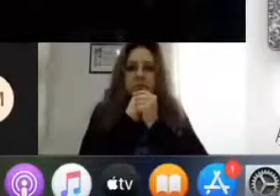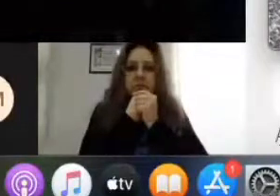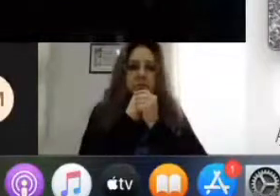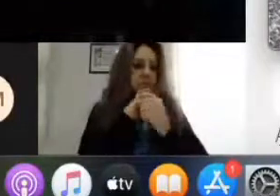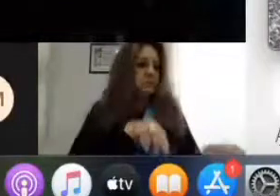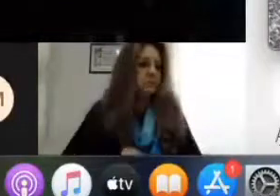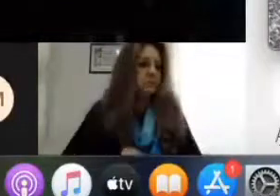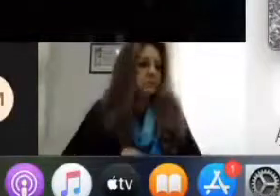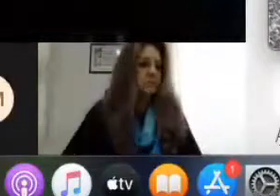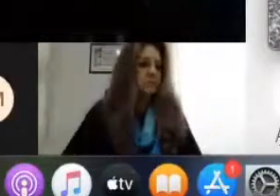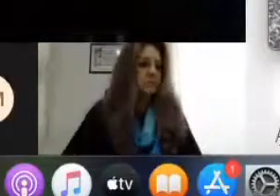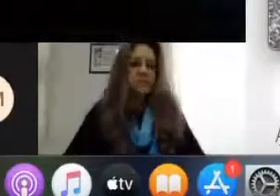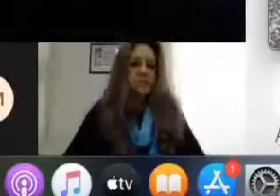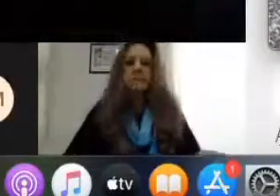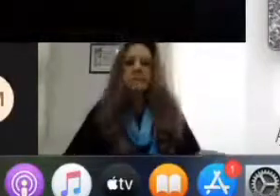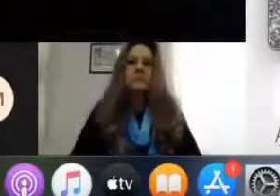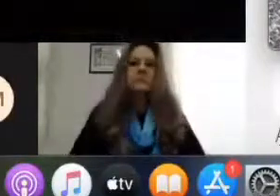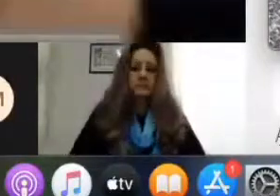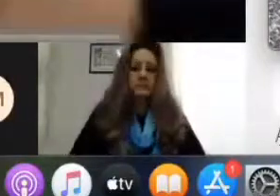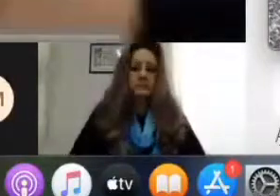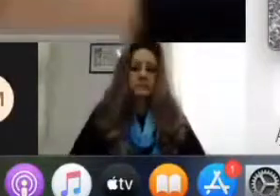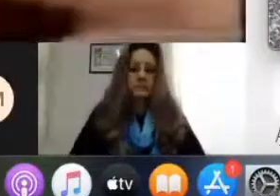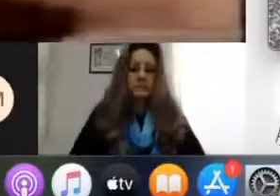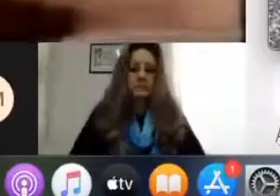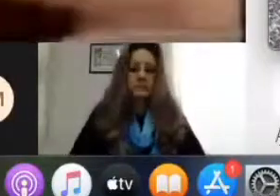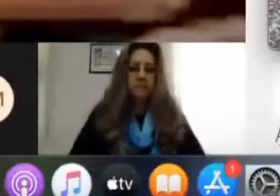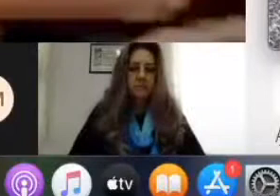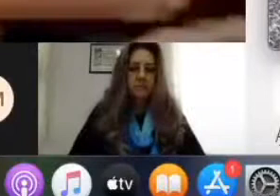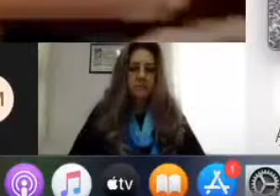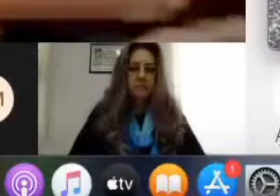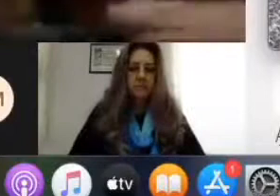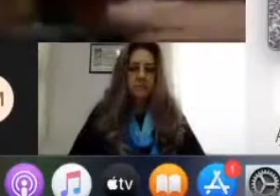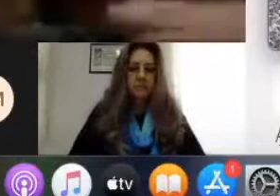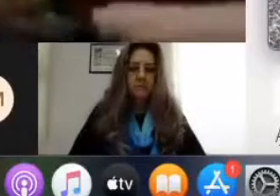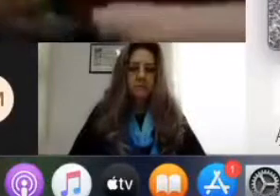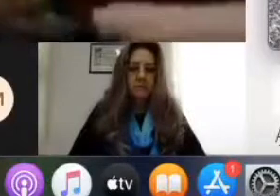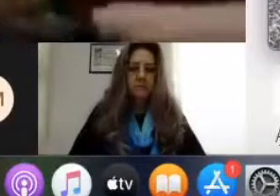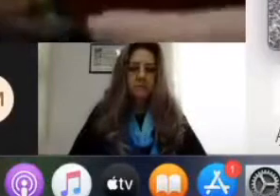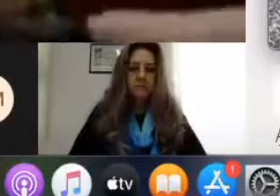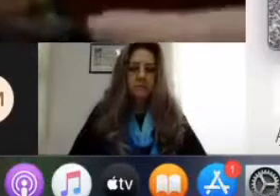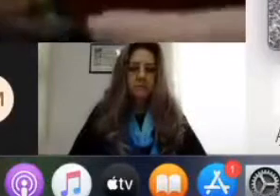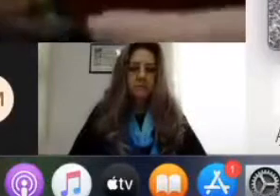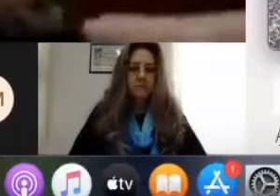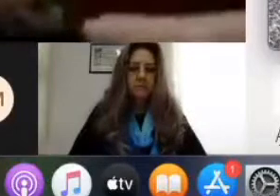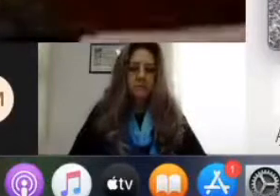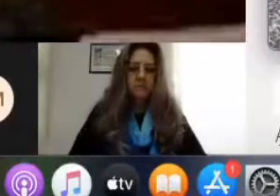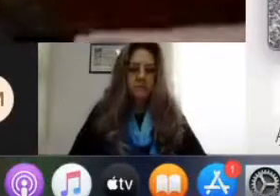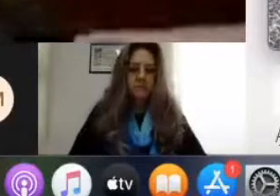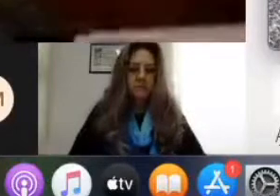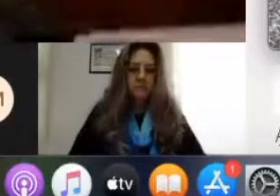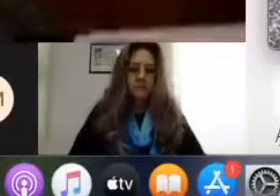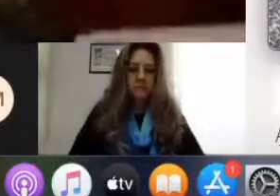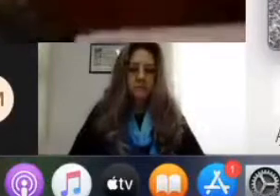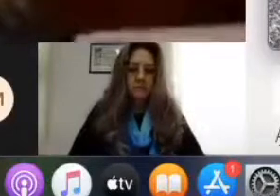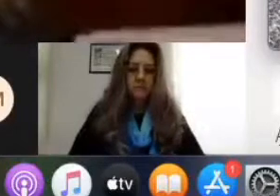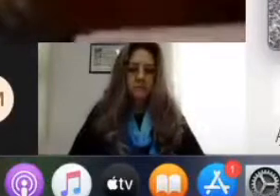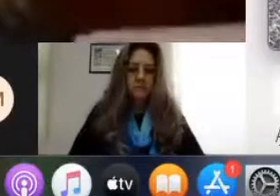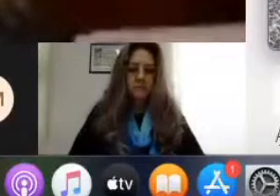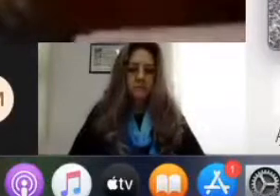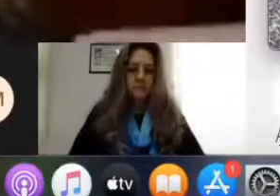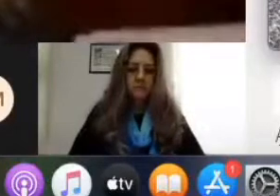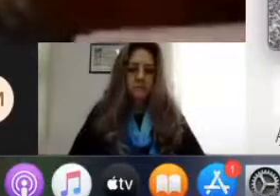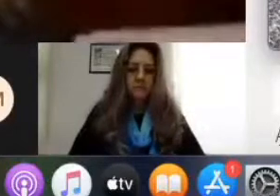Então, pensar que um vírus é algo que nos ameace é questionável. É questionável. Numa